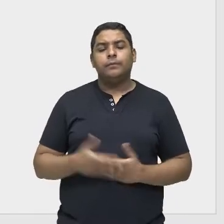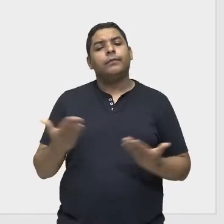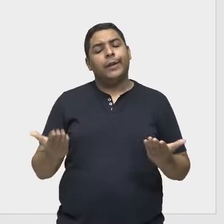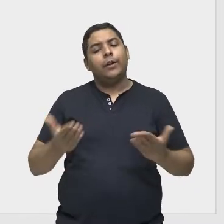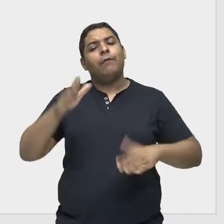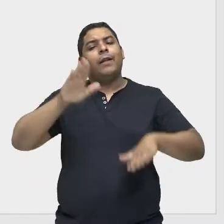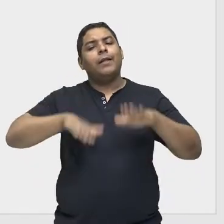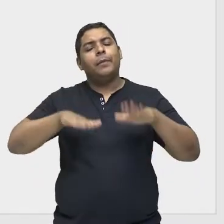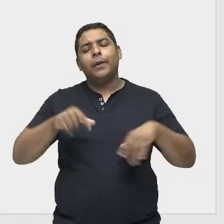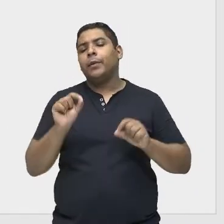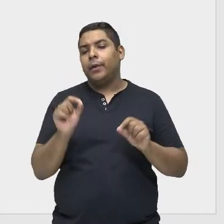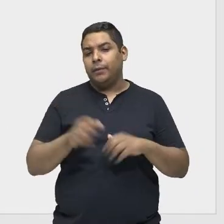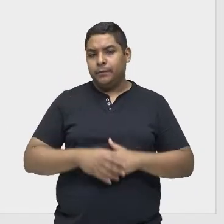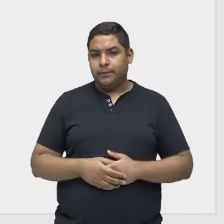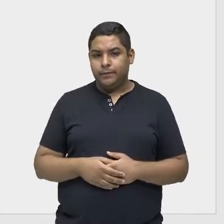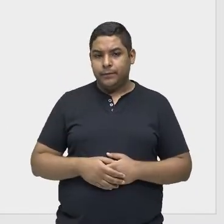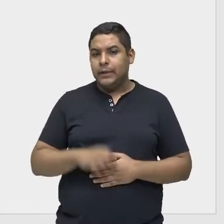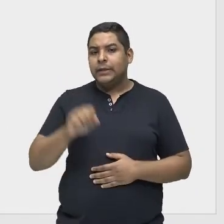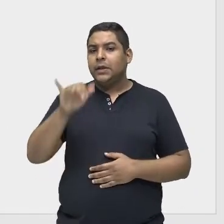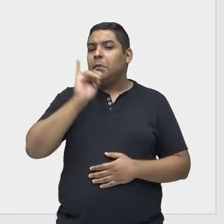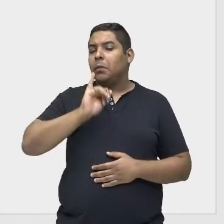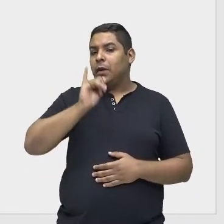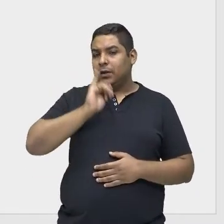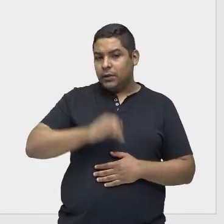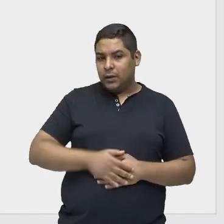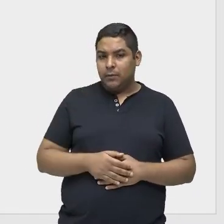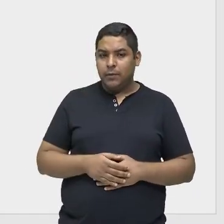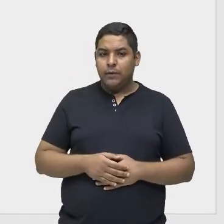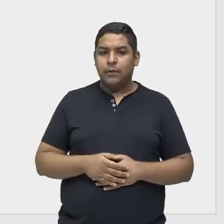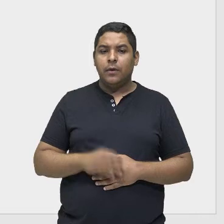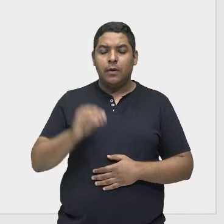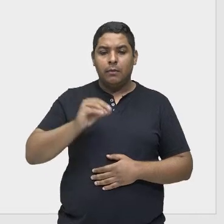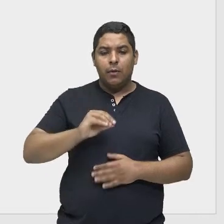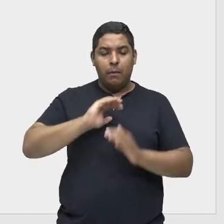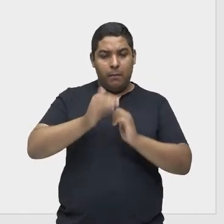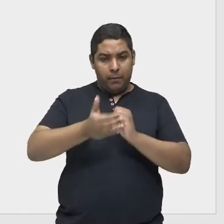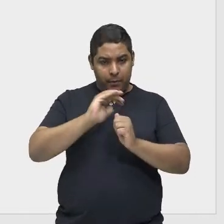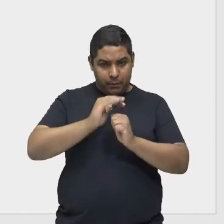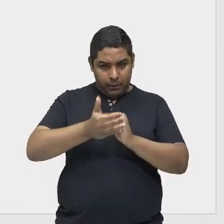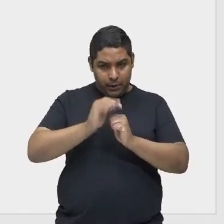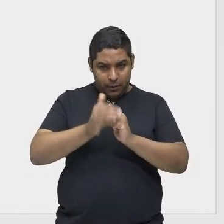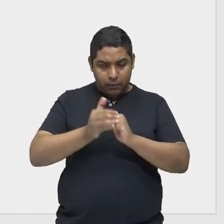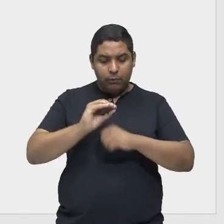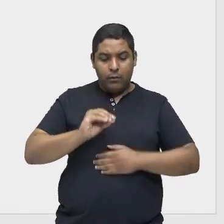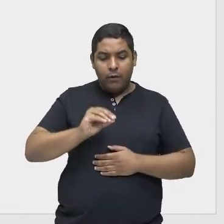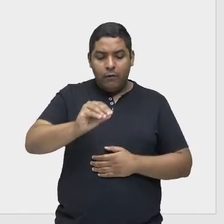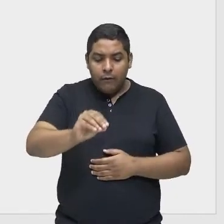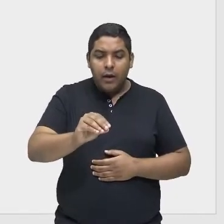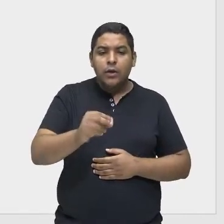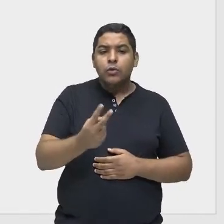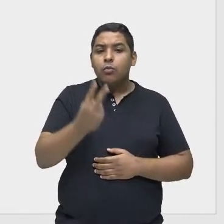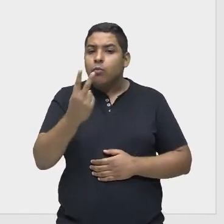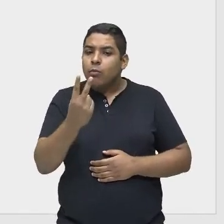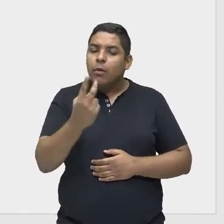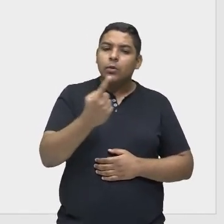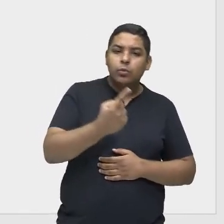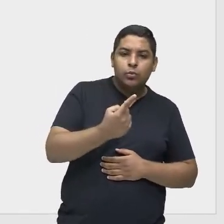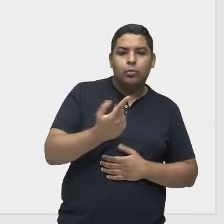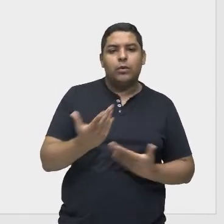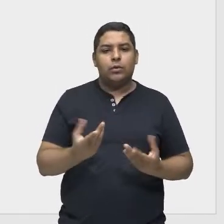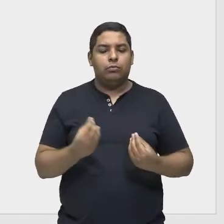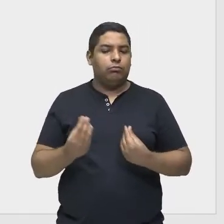mais profissional, mais experiente, e ele pode acabar garantindo, então, a sua própria vitória, tá bom? Então,